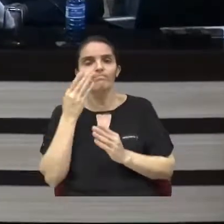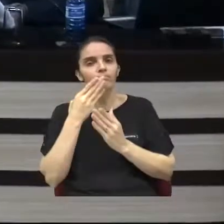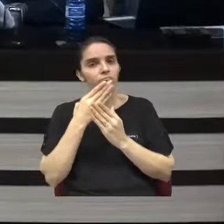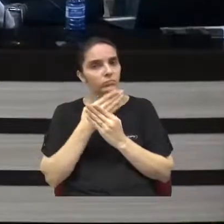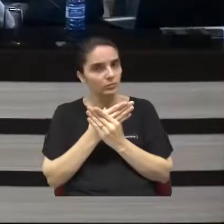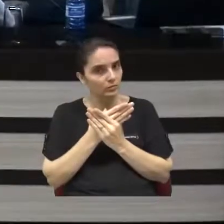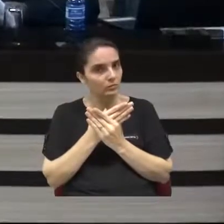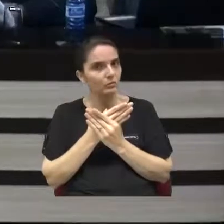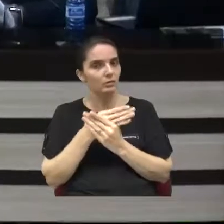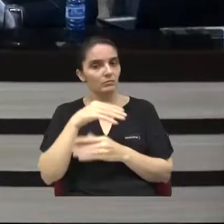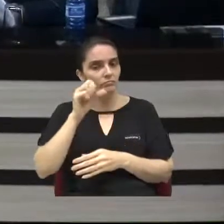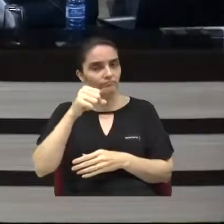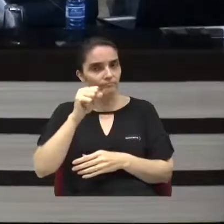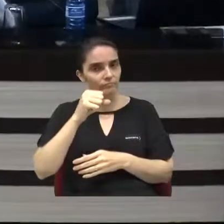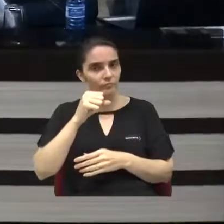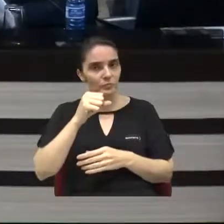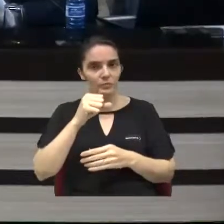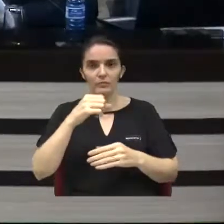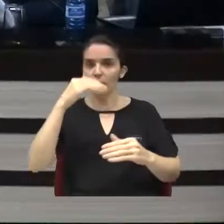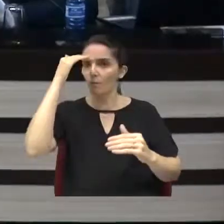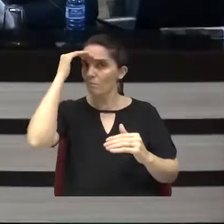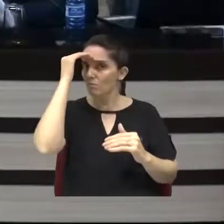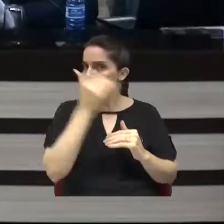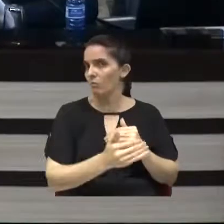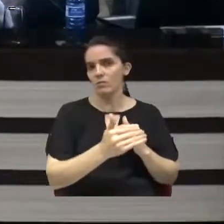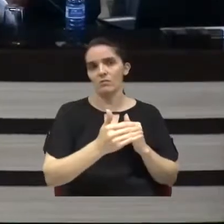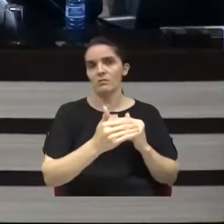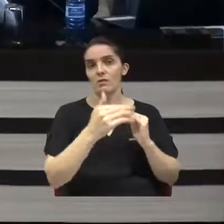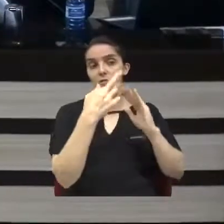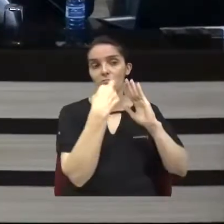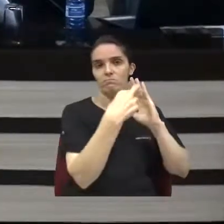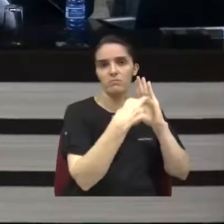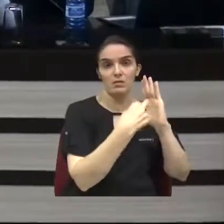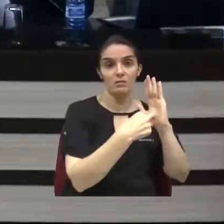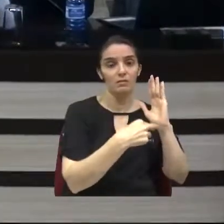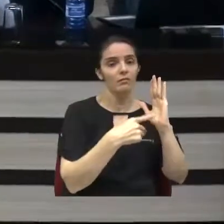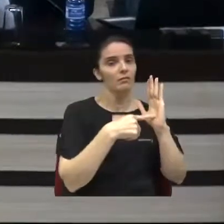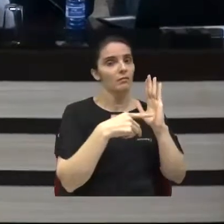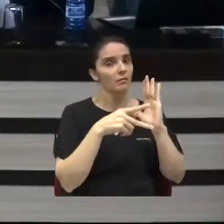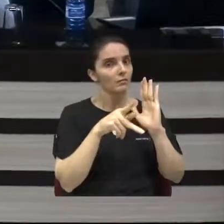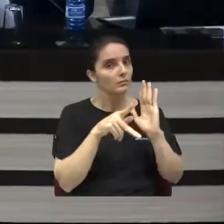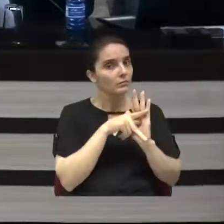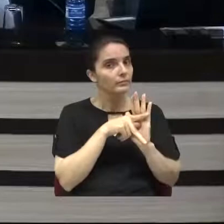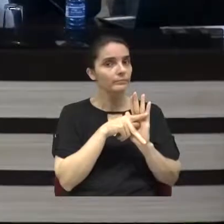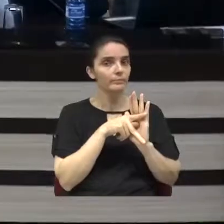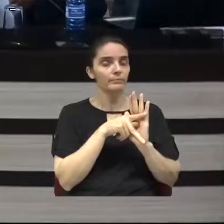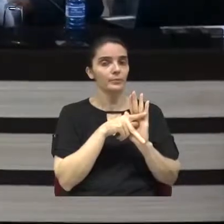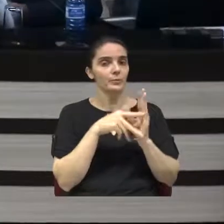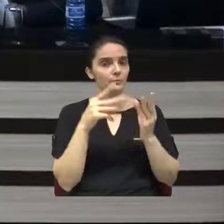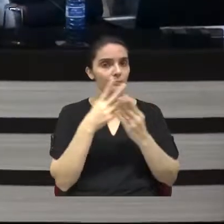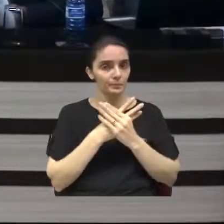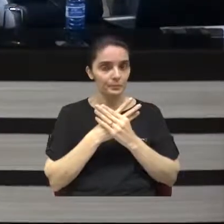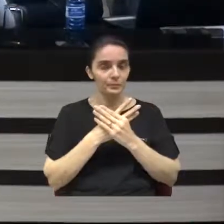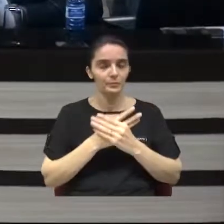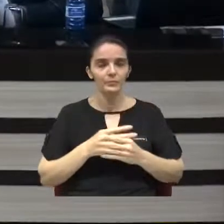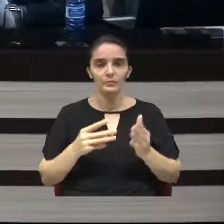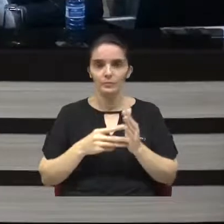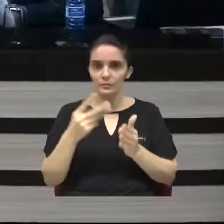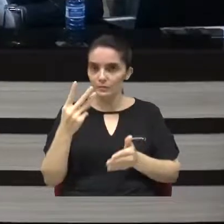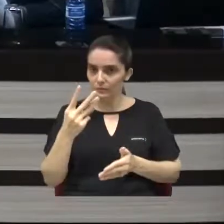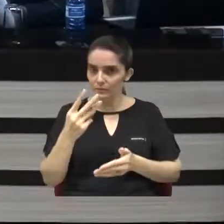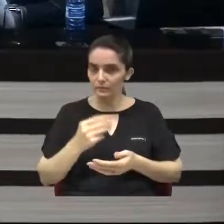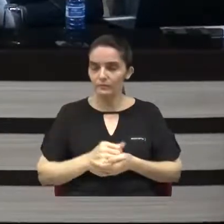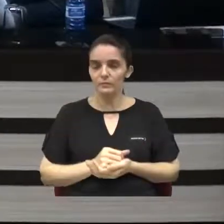em desrespeito às normas estabelecidas e, por conseguinte, à própria Câmara Municipal. Terceiro, do